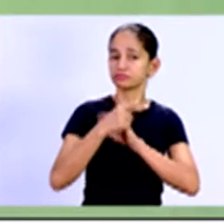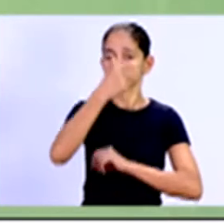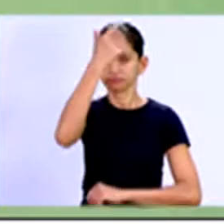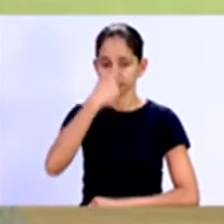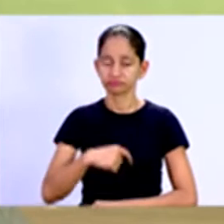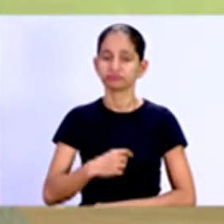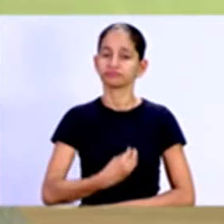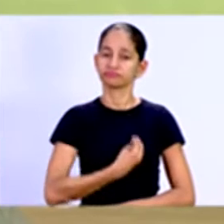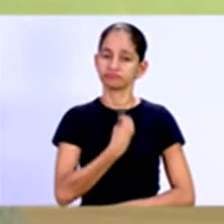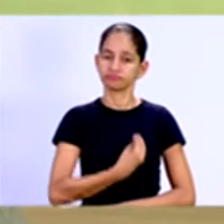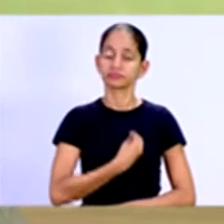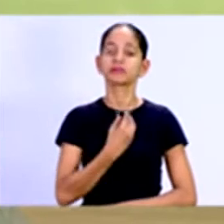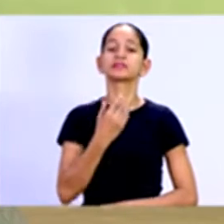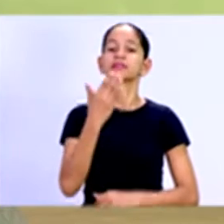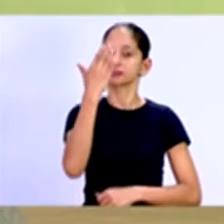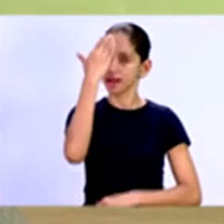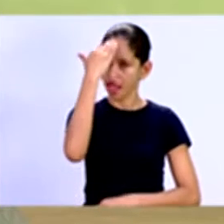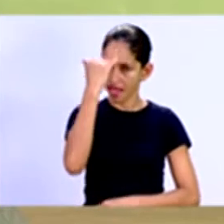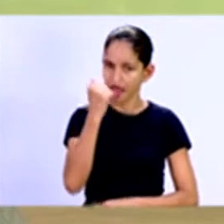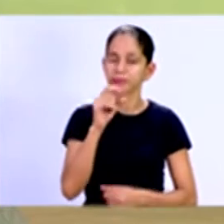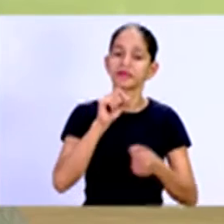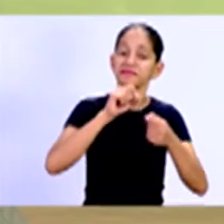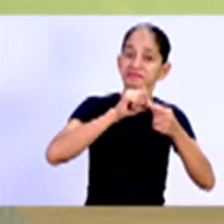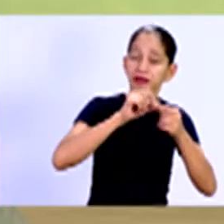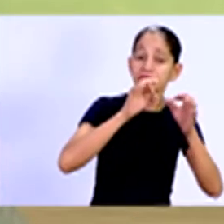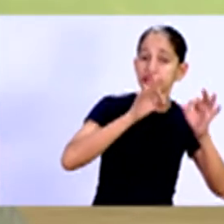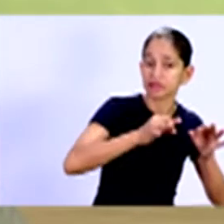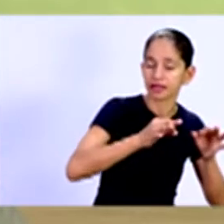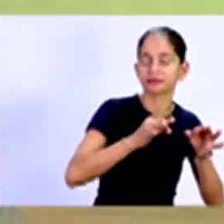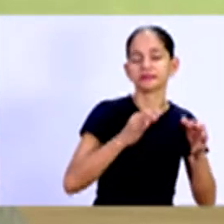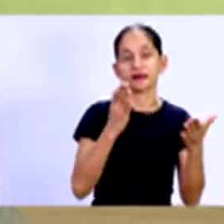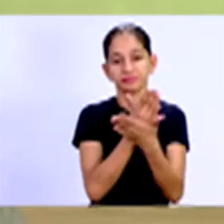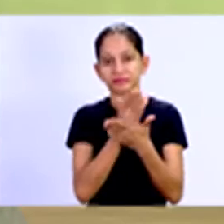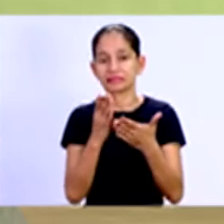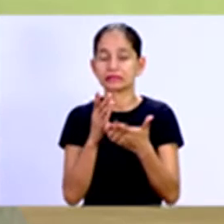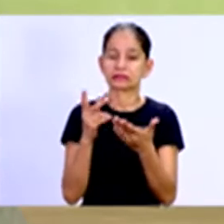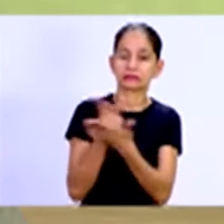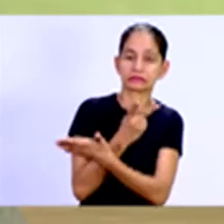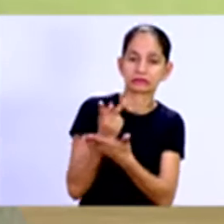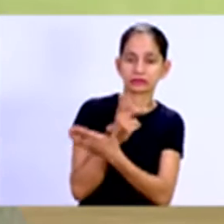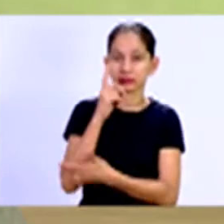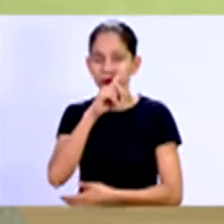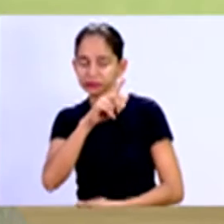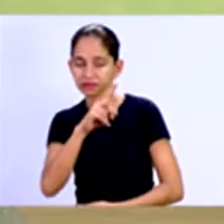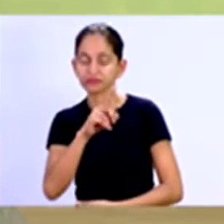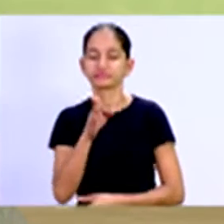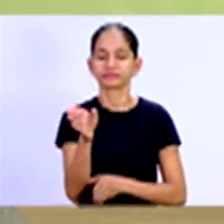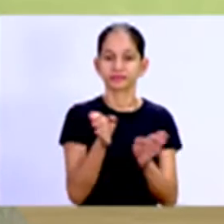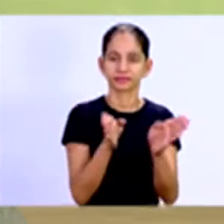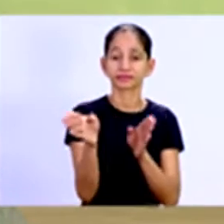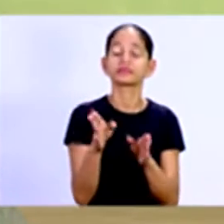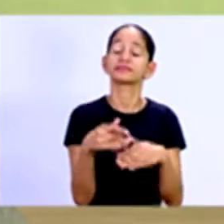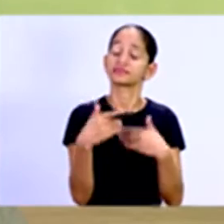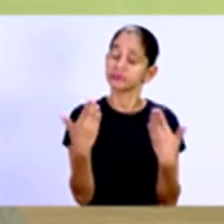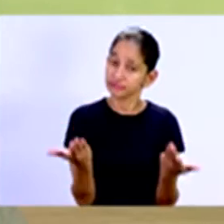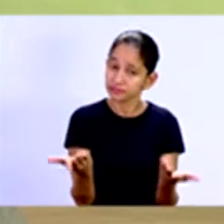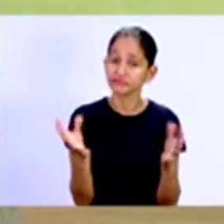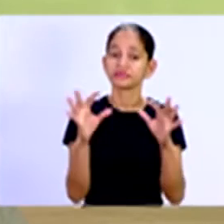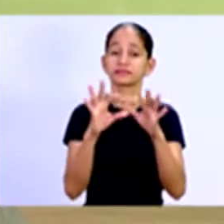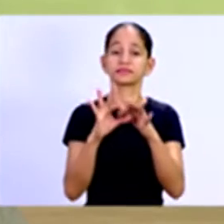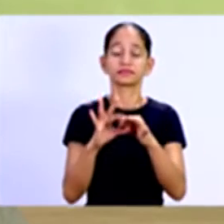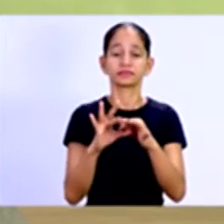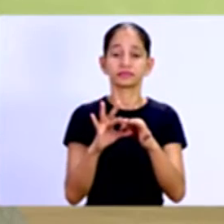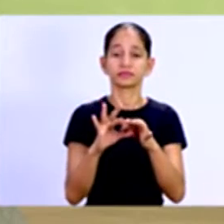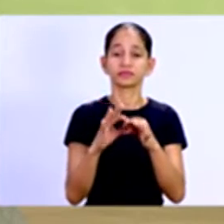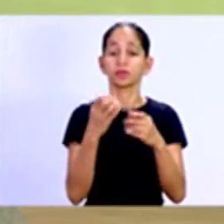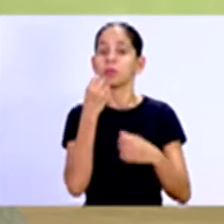que discernir a sua ação e essa ação faz com que ele tome as suas ações a partir daquilo que ele tem o conceito